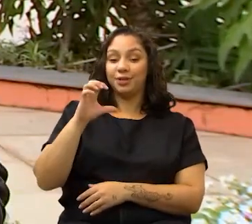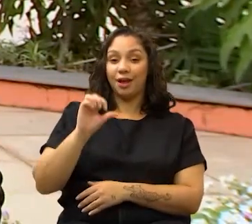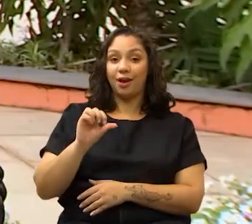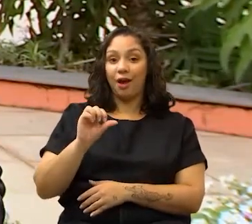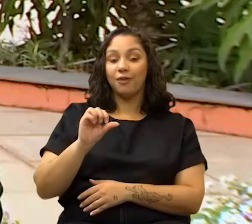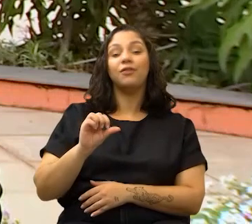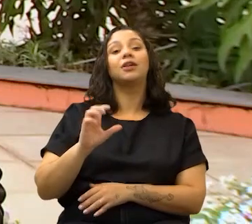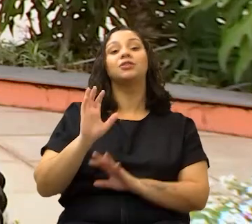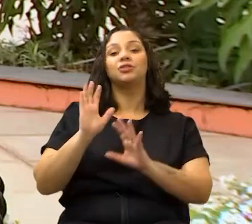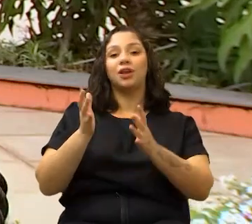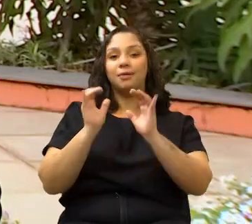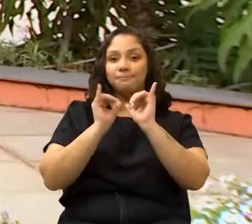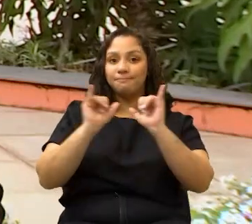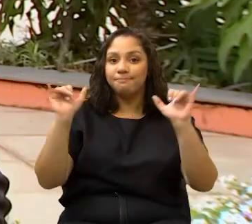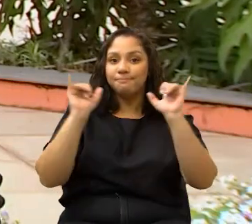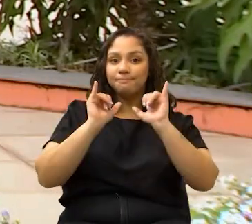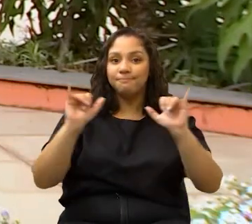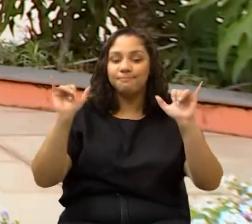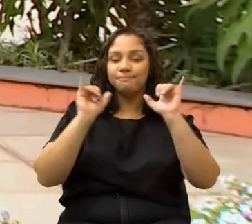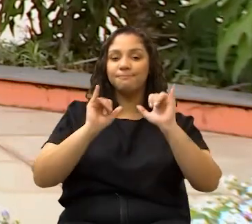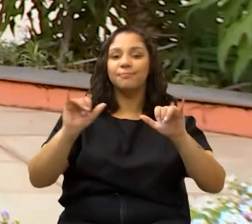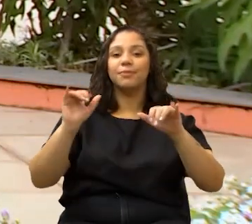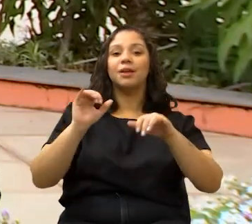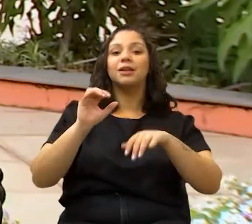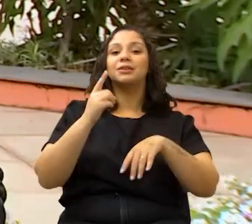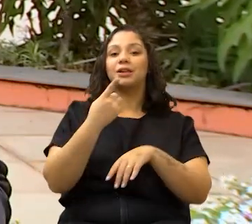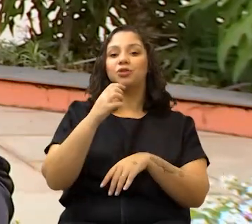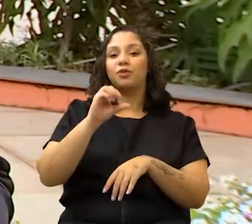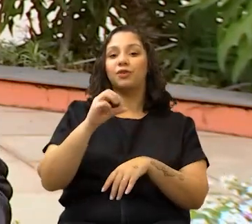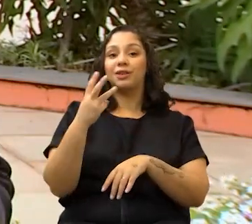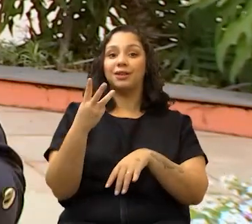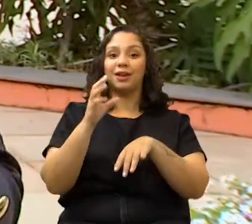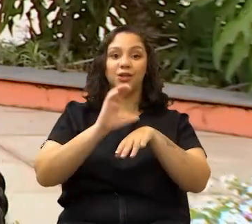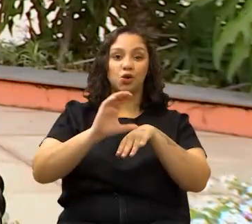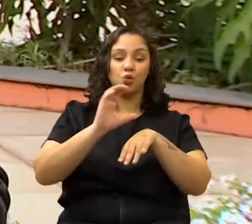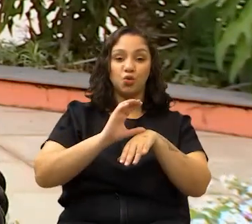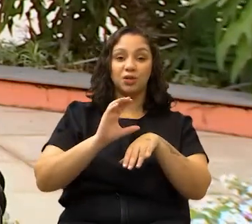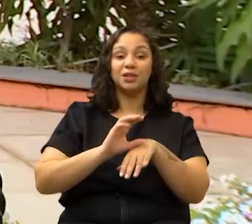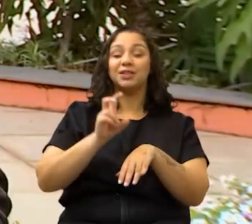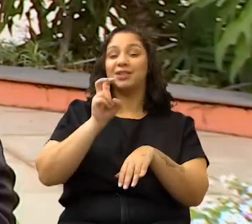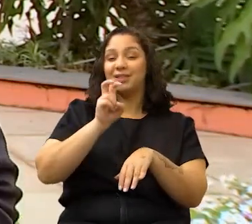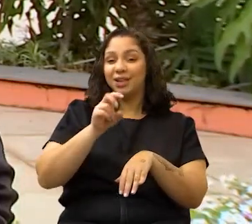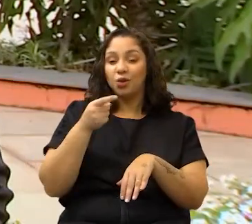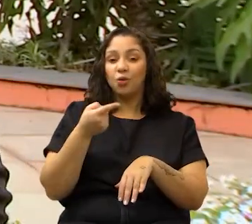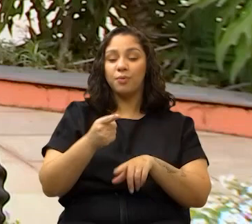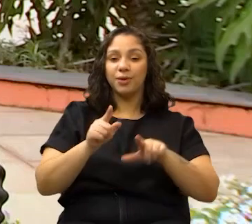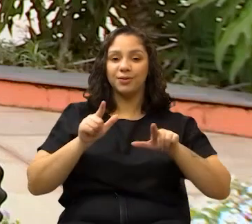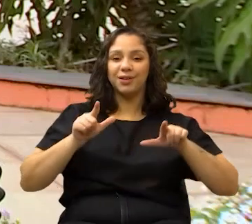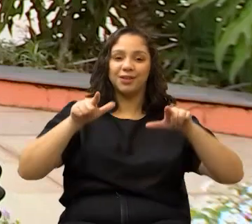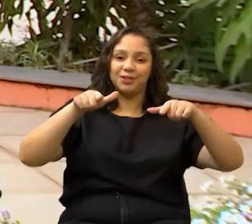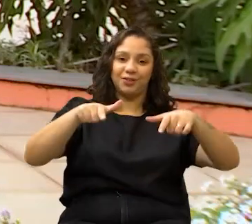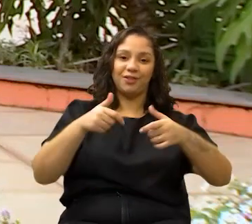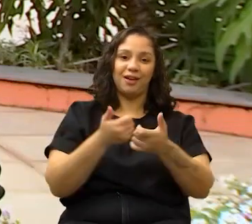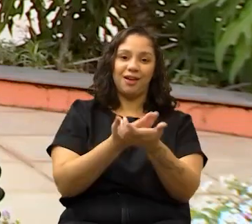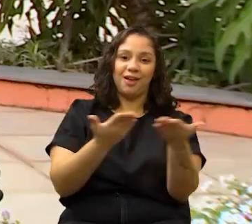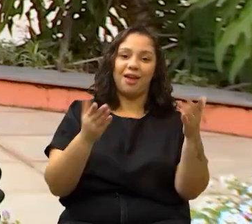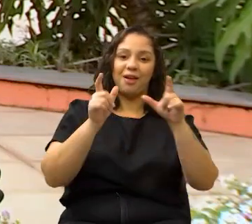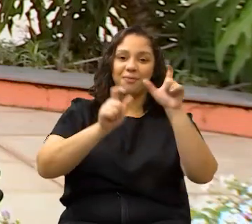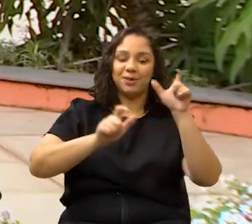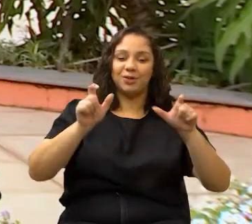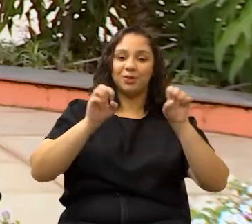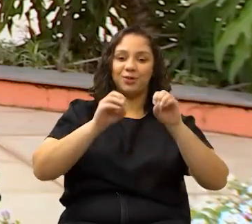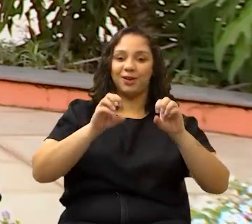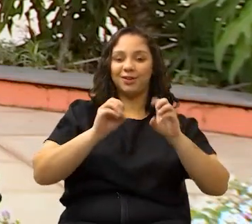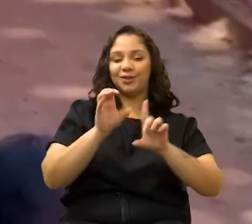Comunidade já ministrou 183 cursos e cerca de 5 mil certificados foram entregues a